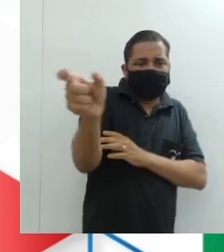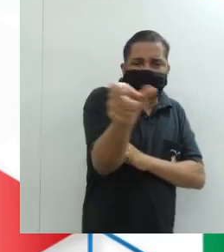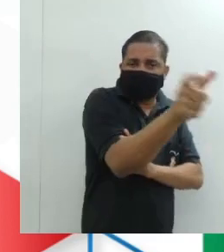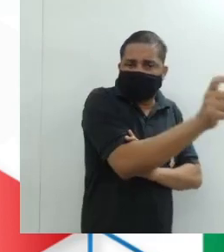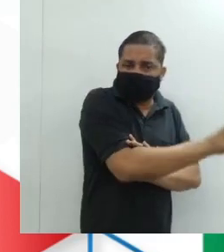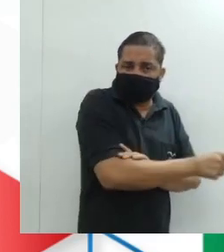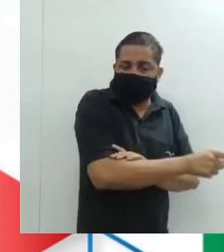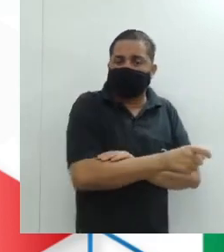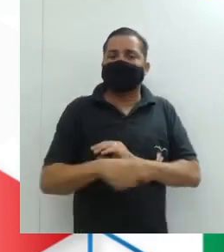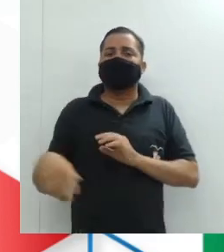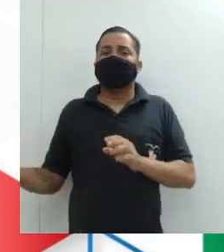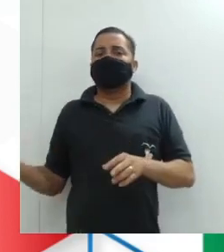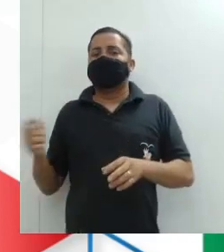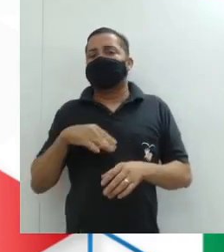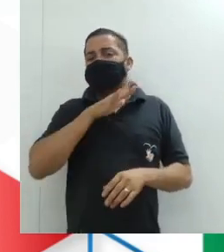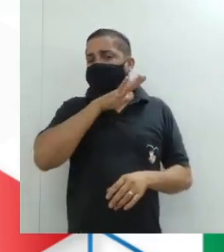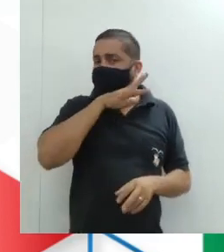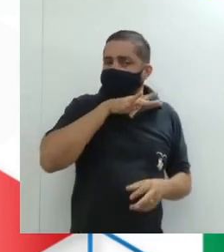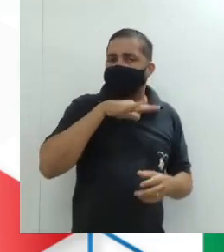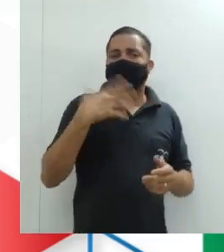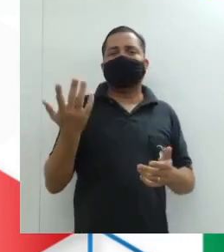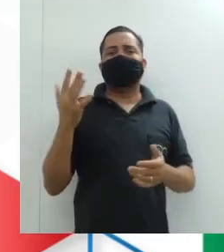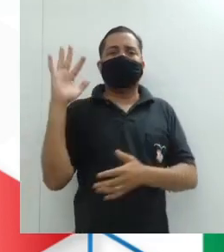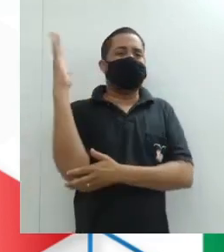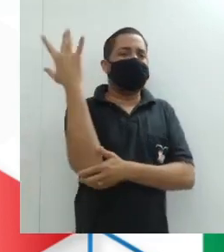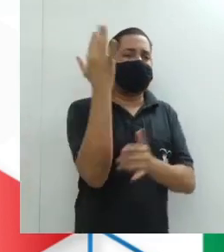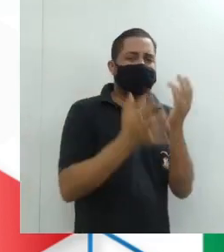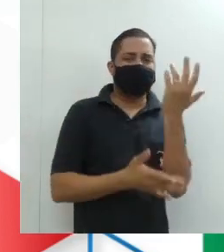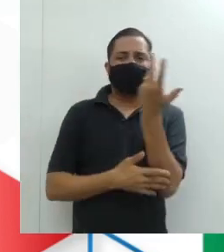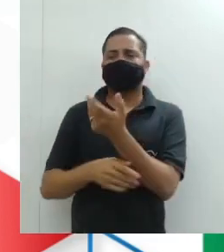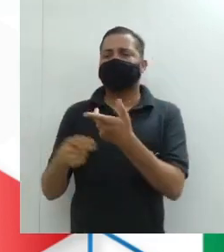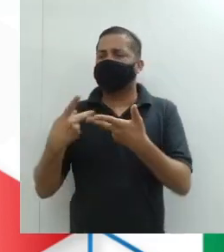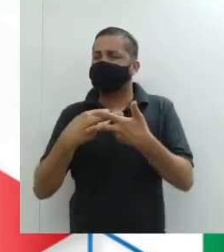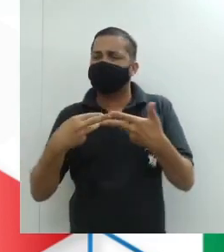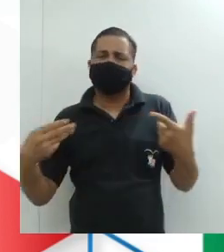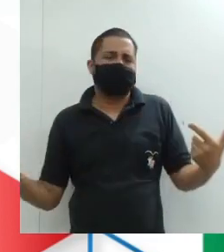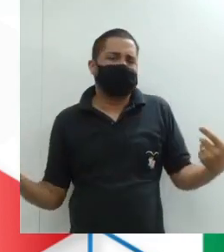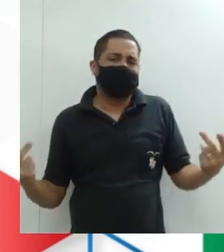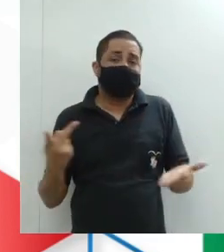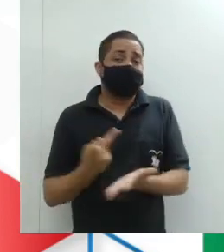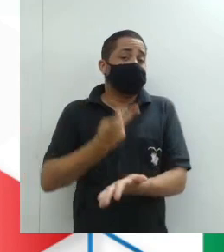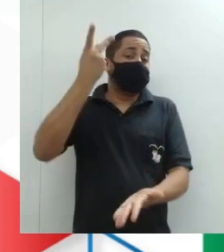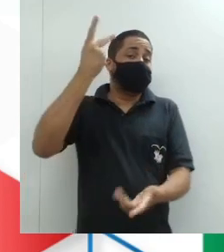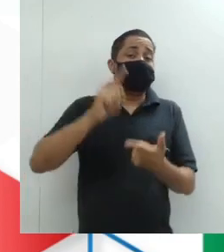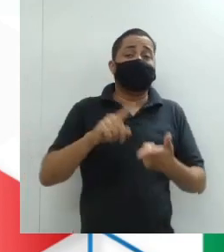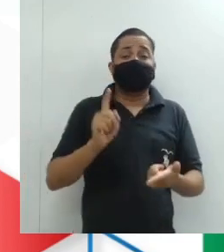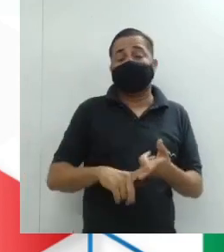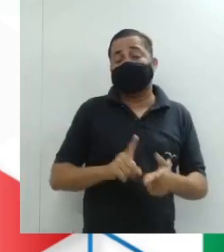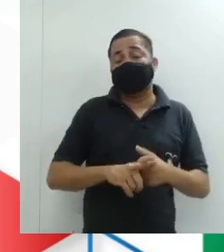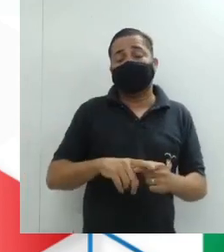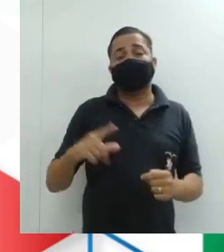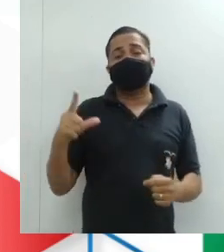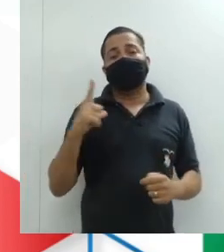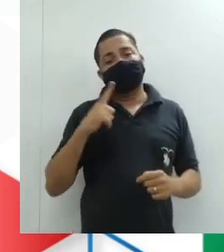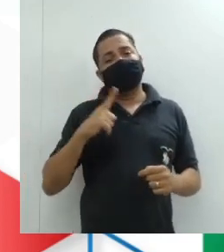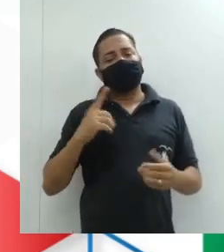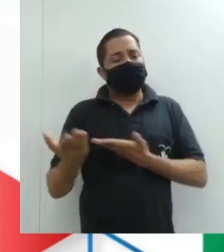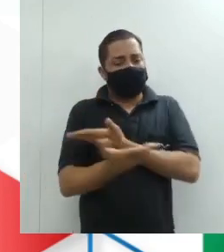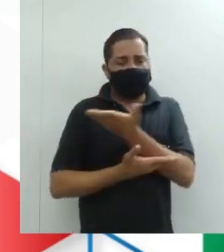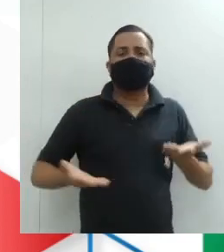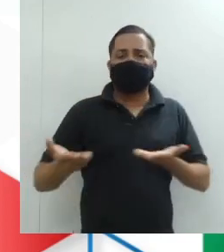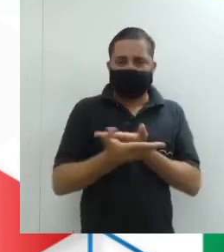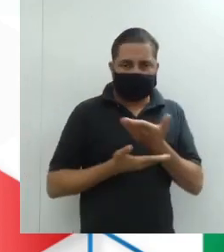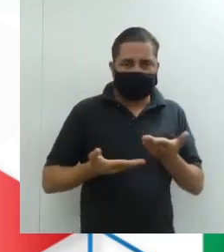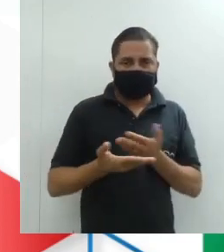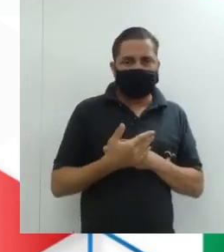os animais, com as plantas, as coisas, os fatos e acontecimentos. E imprimimos essas relações